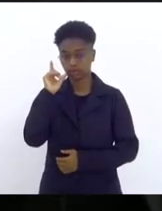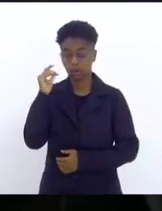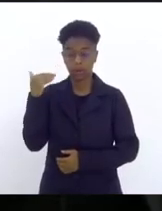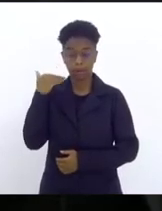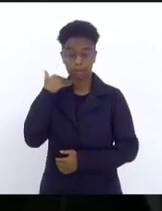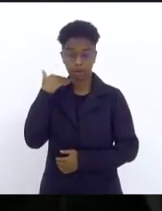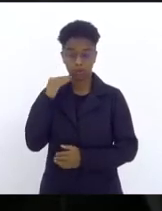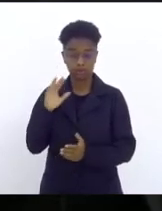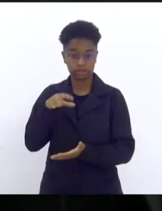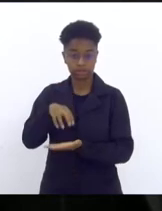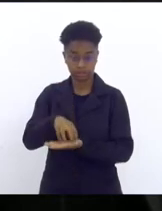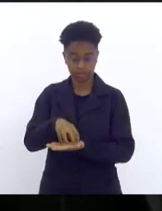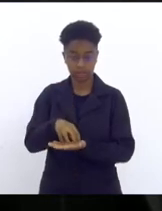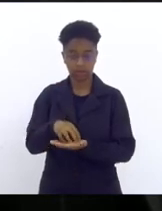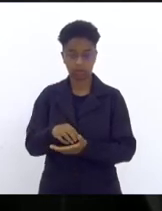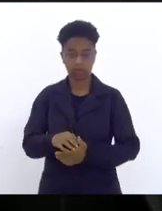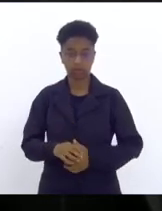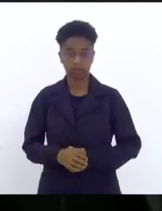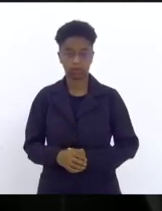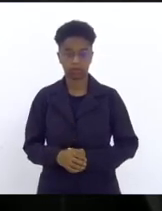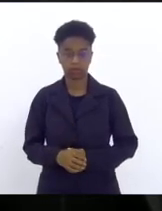central popular